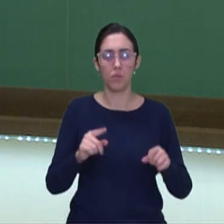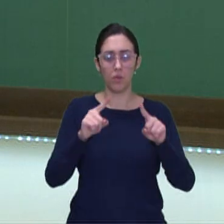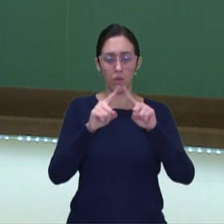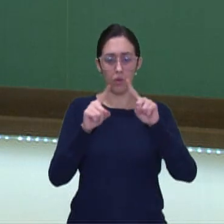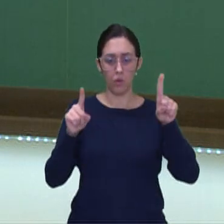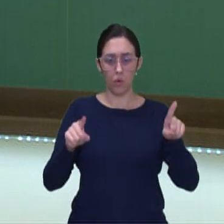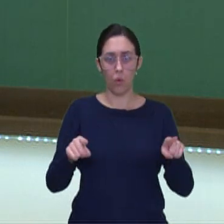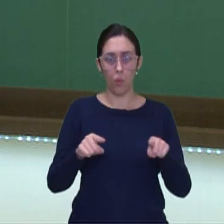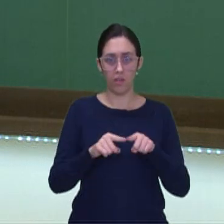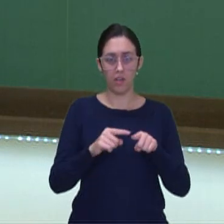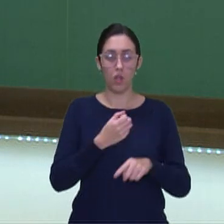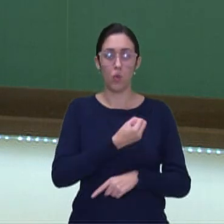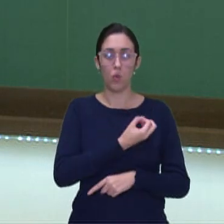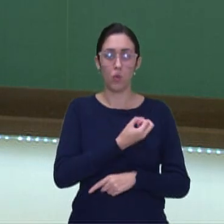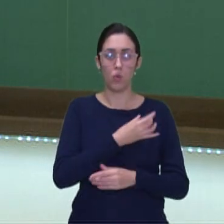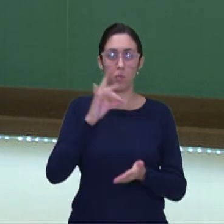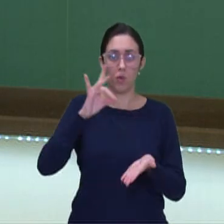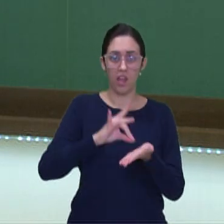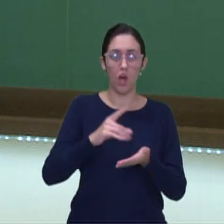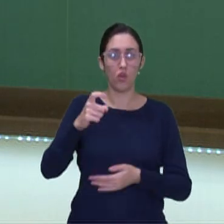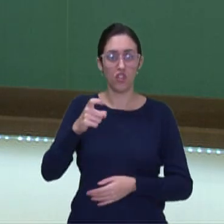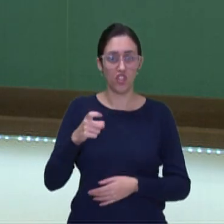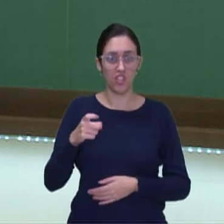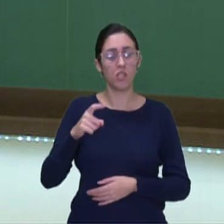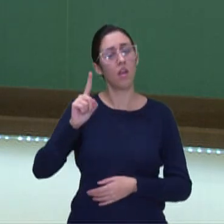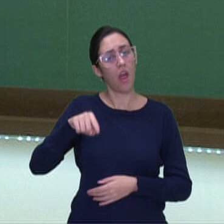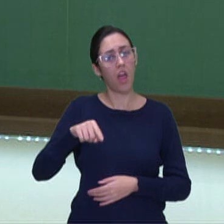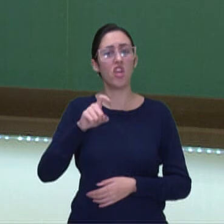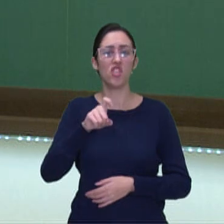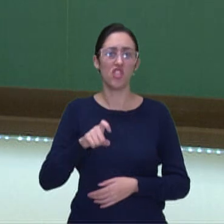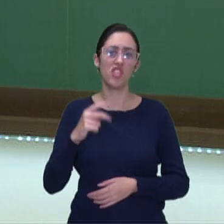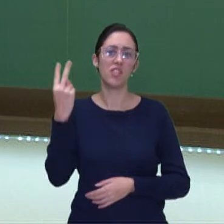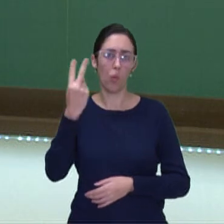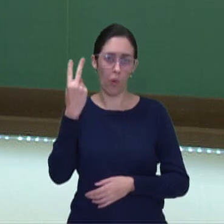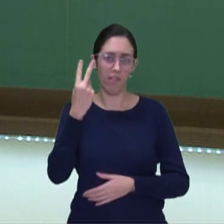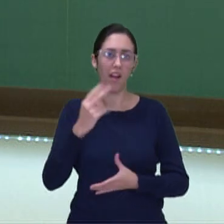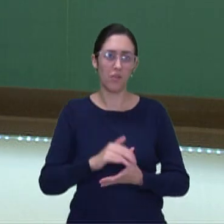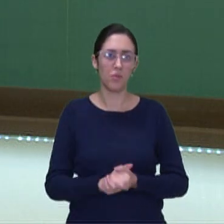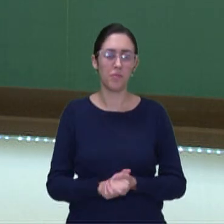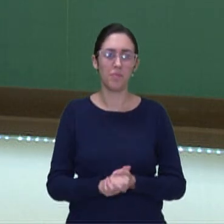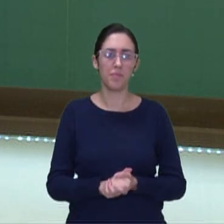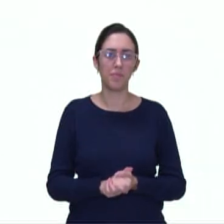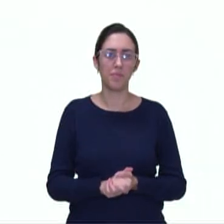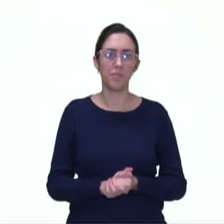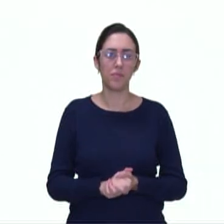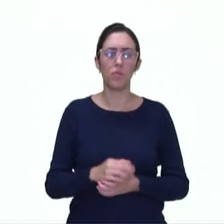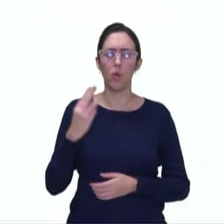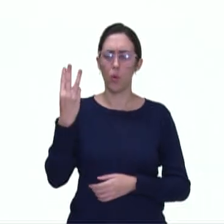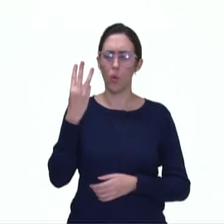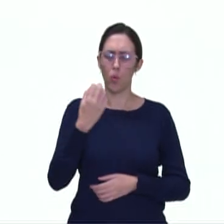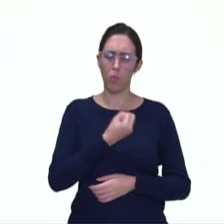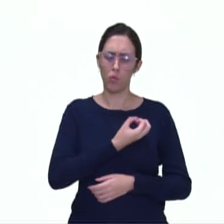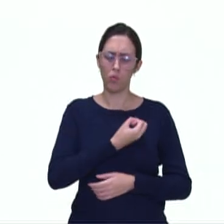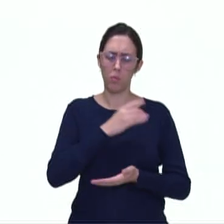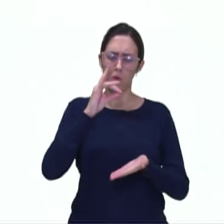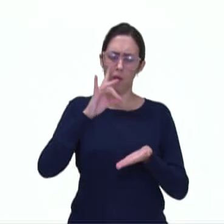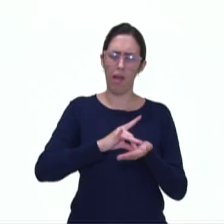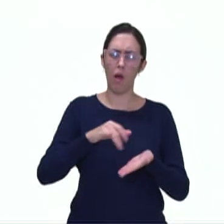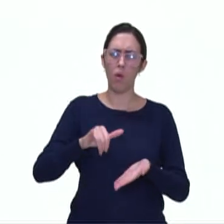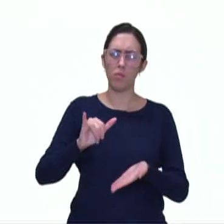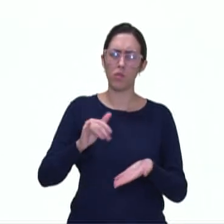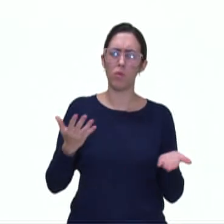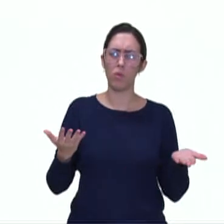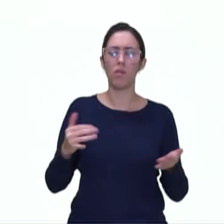número real x é x ao quadrado. Bem fácil, né? O cubo do número real y é y